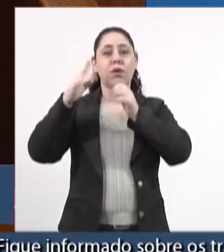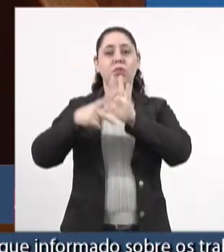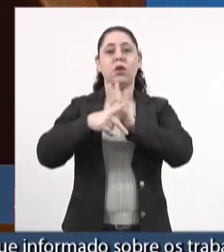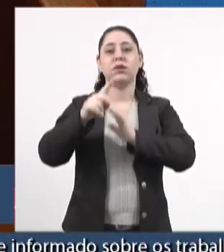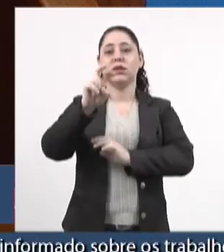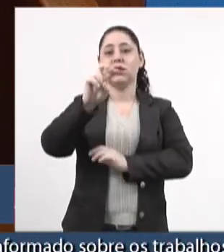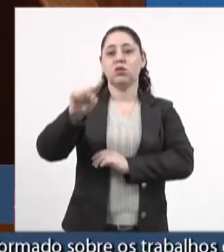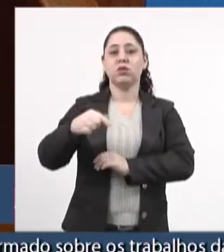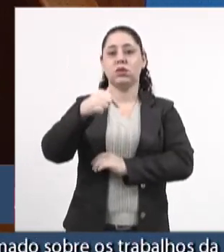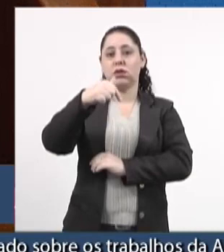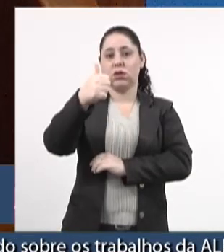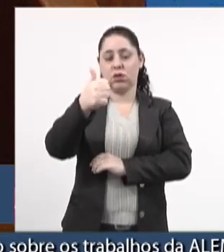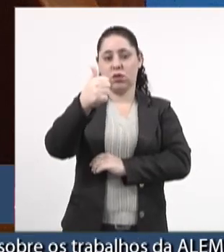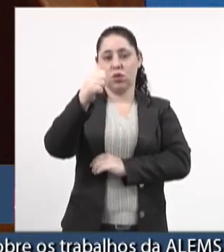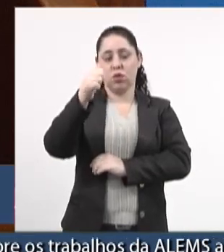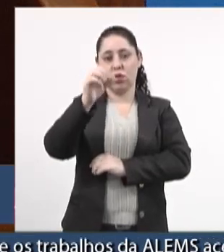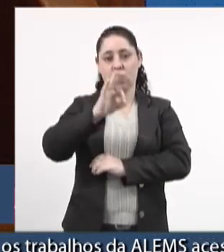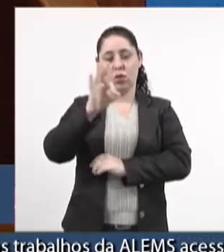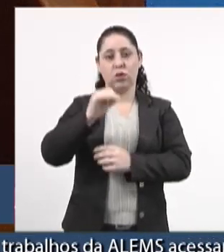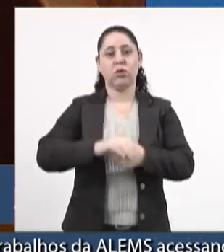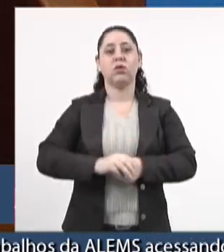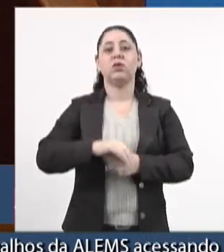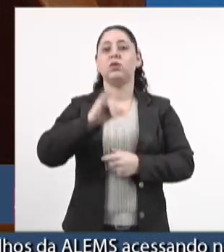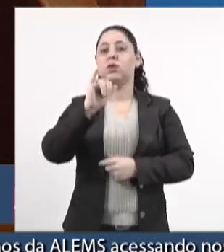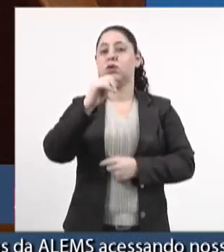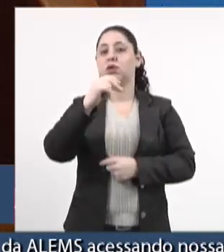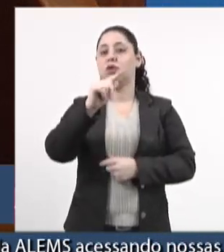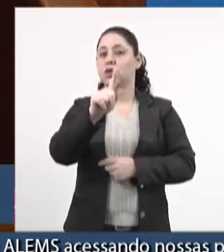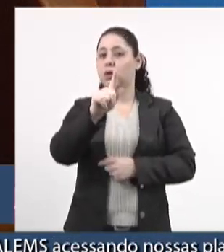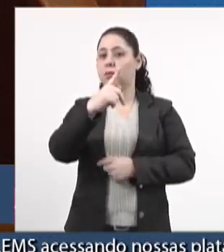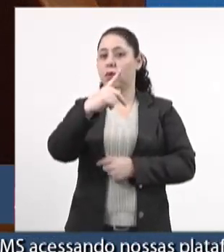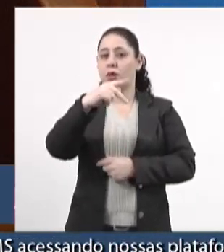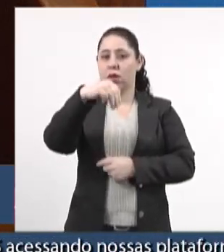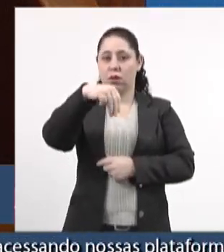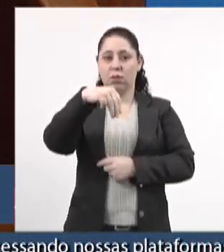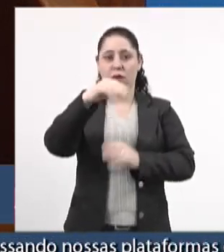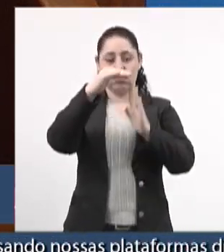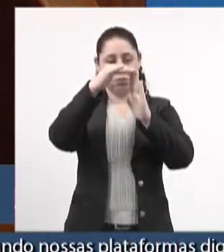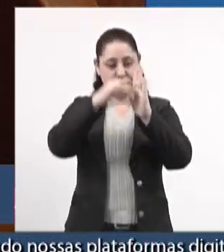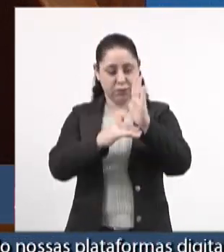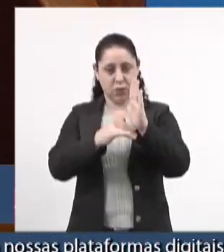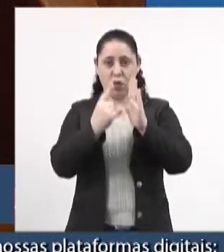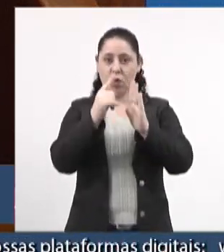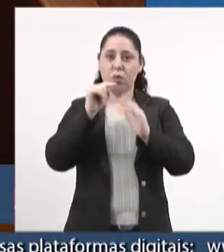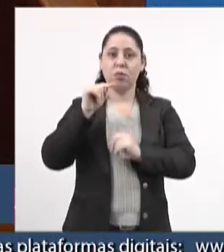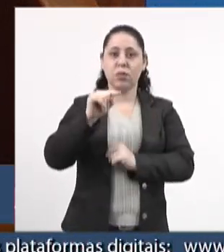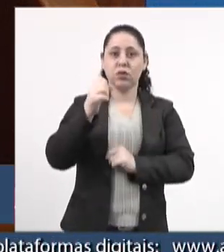ao ano. O IGPM, que registra a queda de preço de